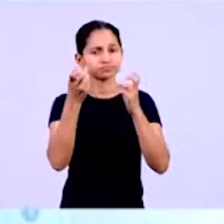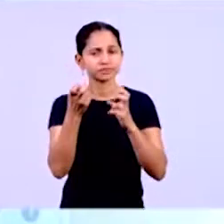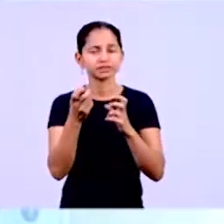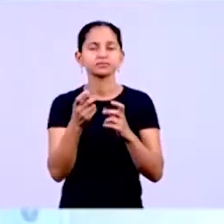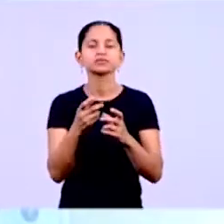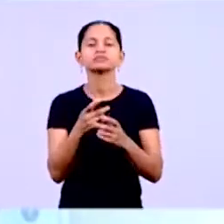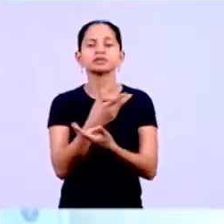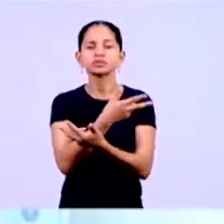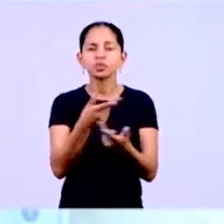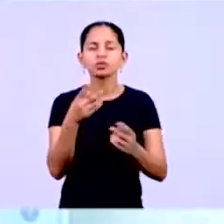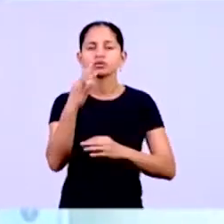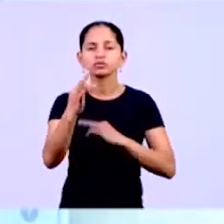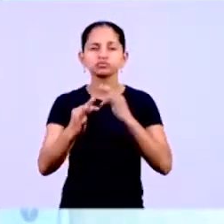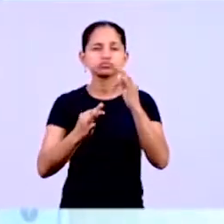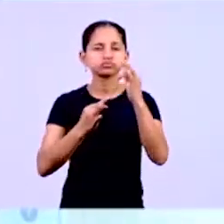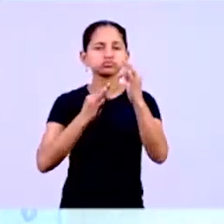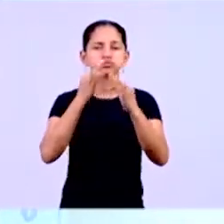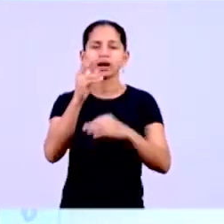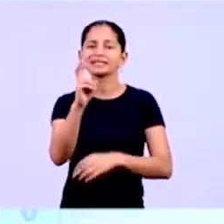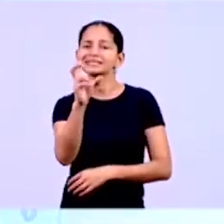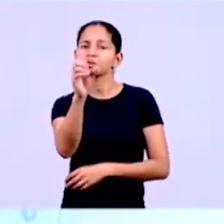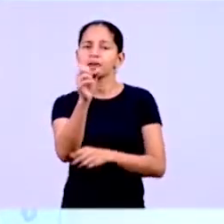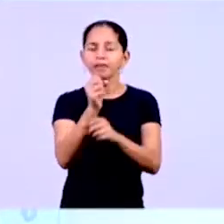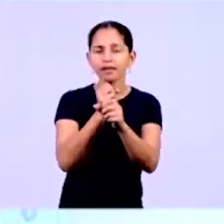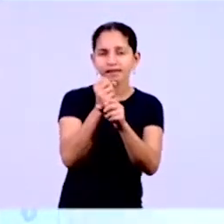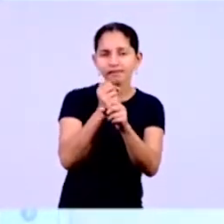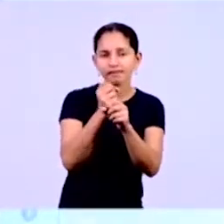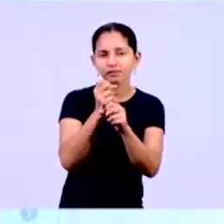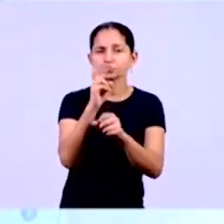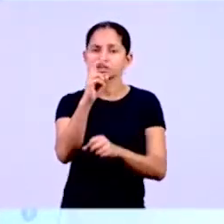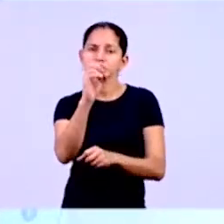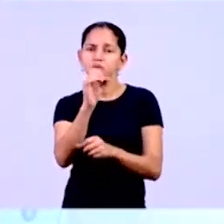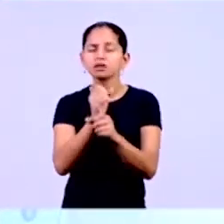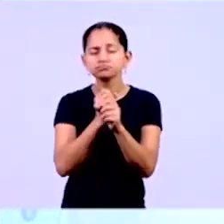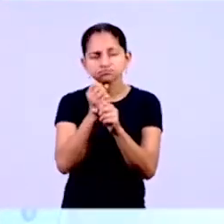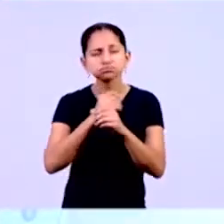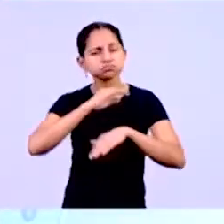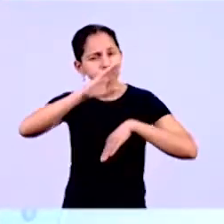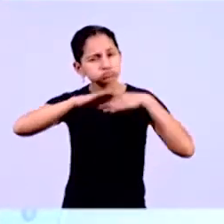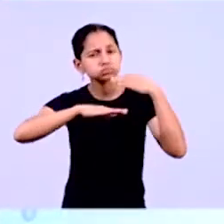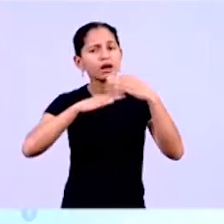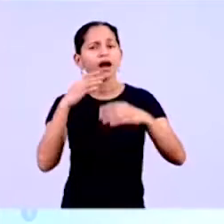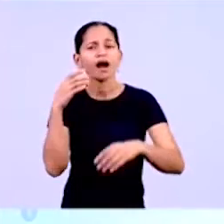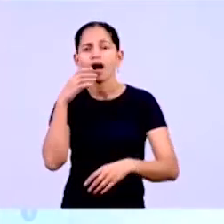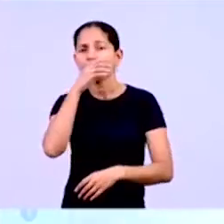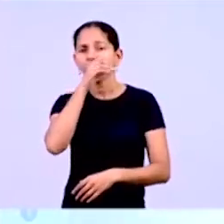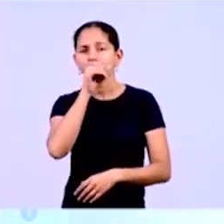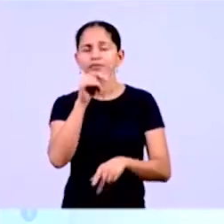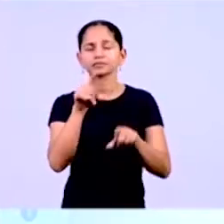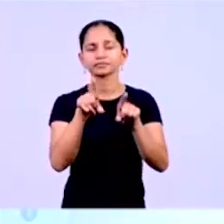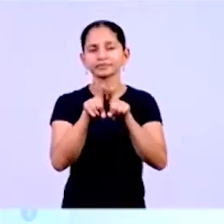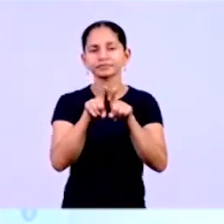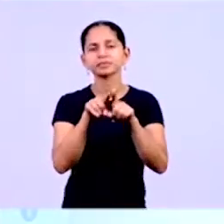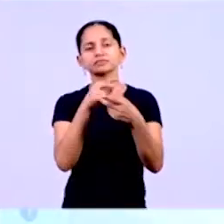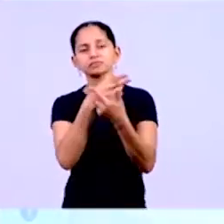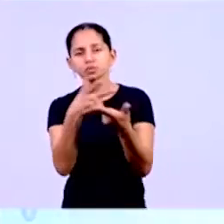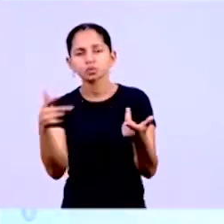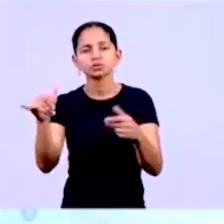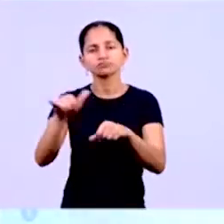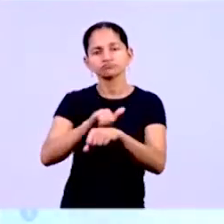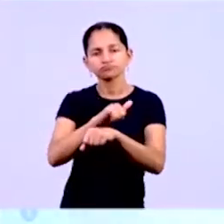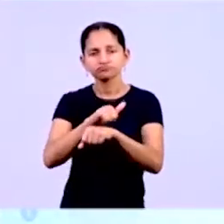últimos 50 anos evoluiu assim absurdo. E cada vez tem evoluído mais rápido. Novas tecnologias,